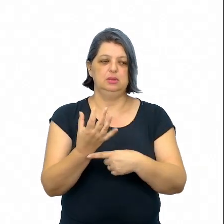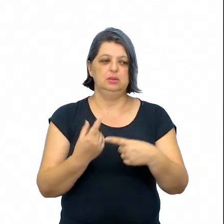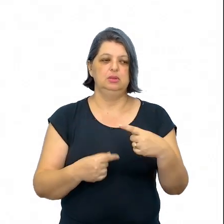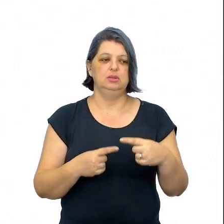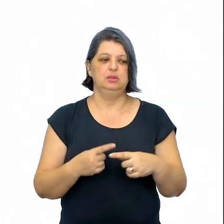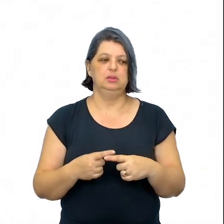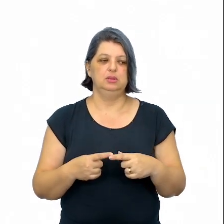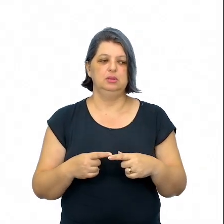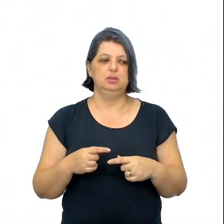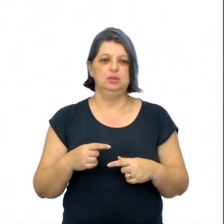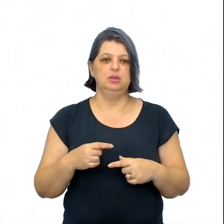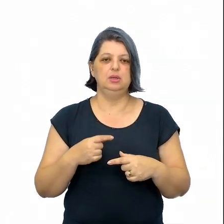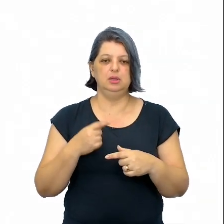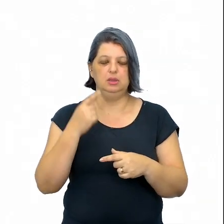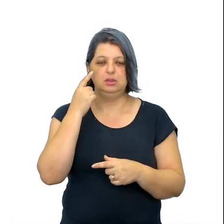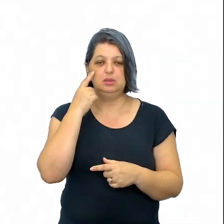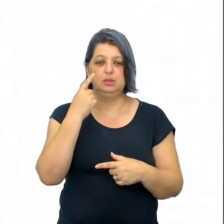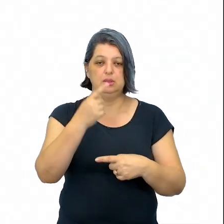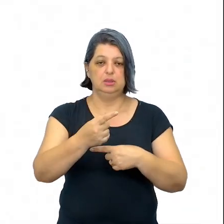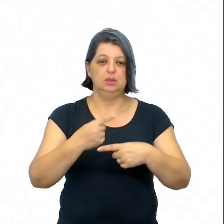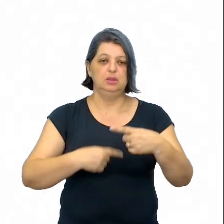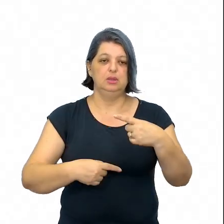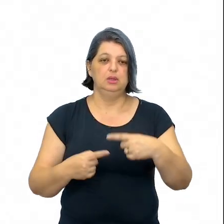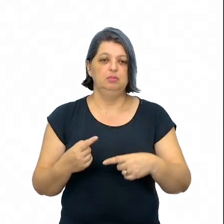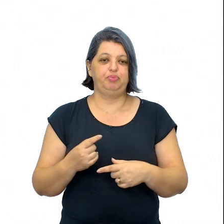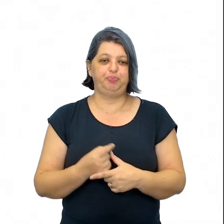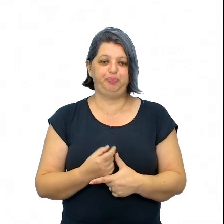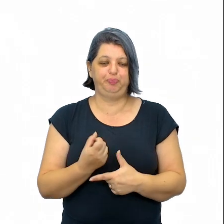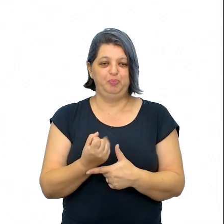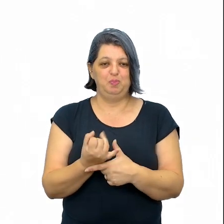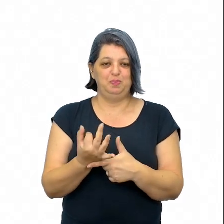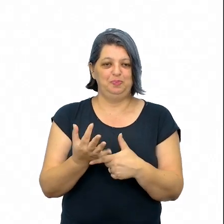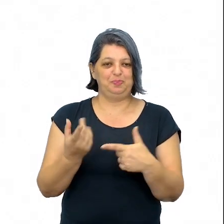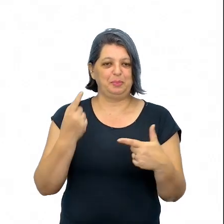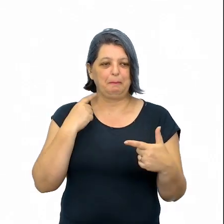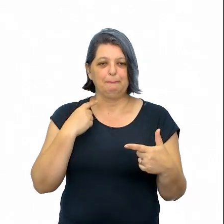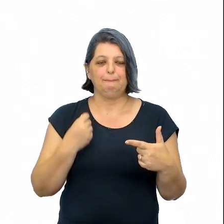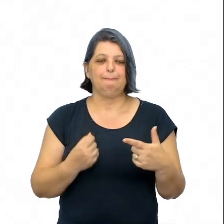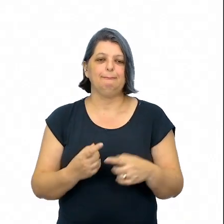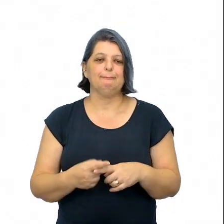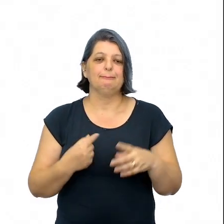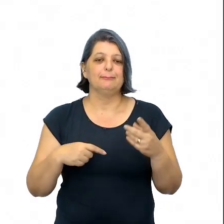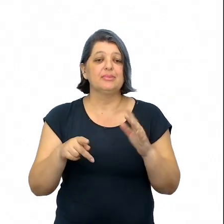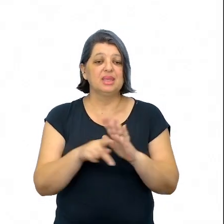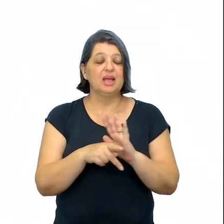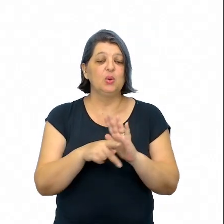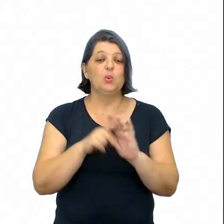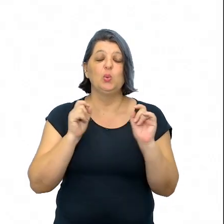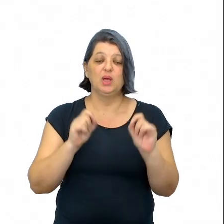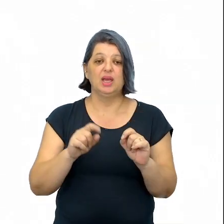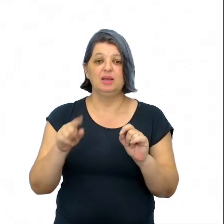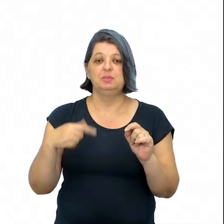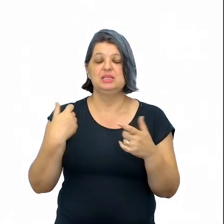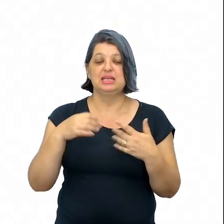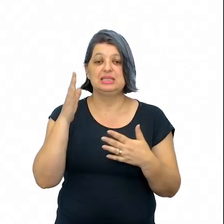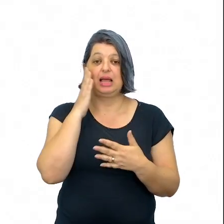divisão, saber que quando ele fala razão, a forma que representa a razão é uma fração, Então, ele vai ter que saber ler diferentes números